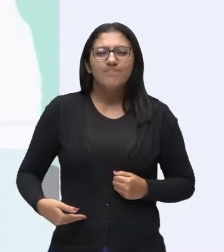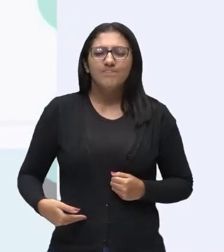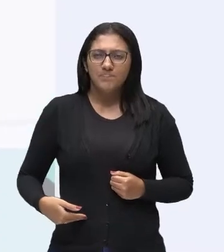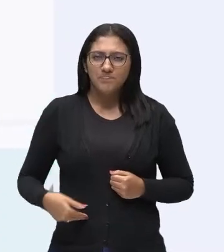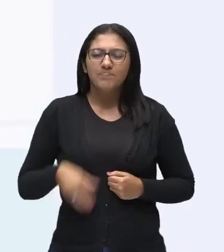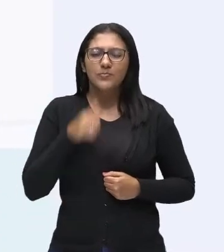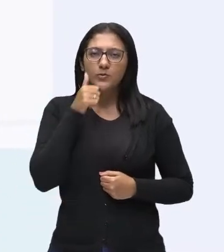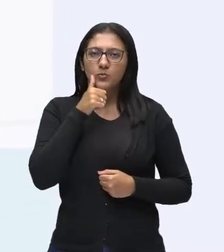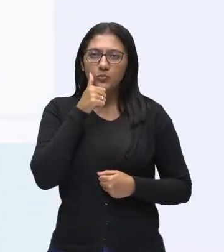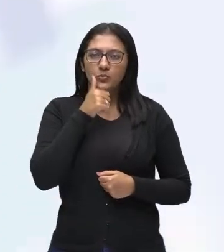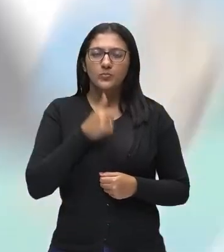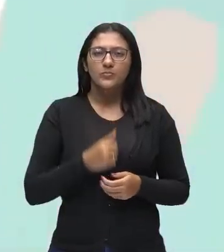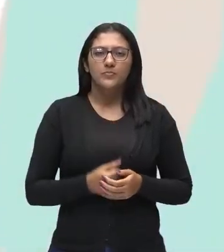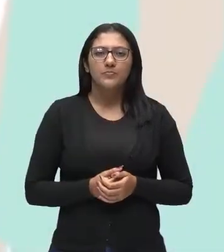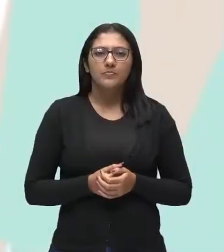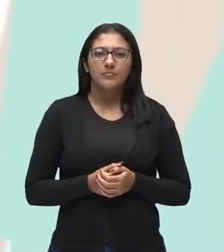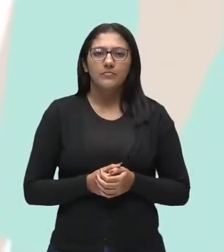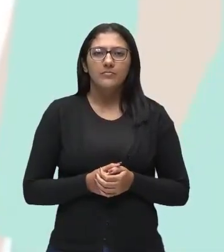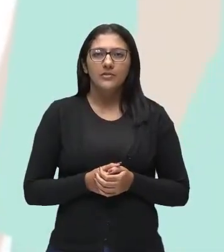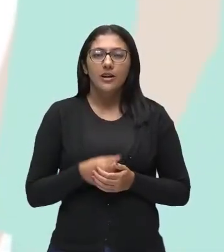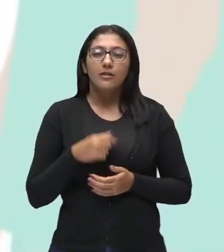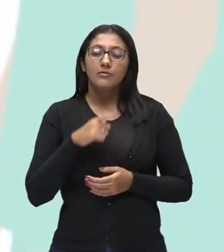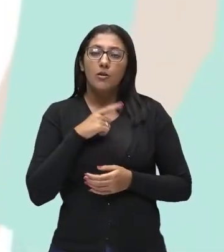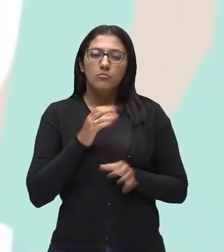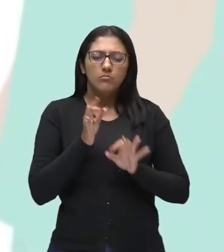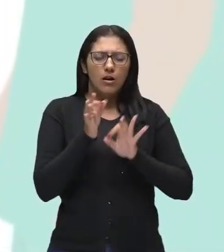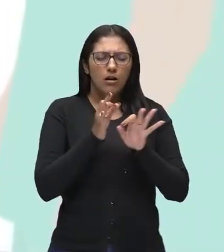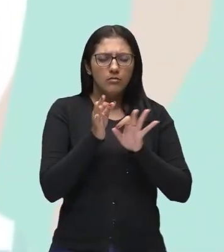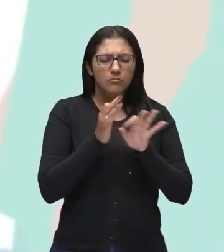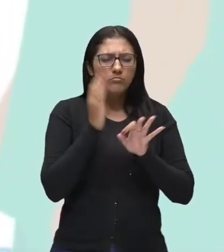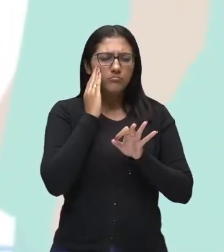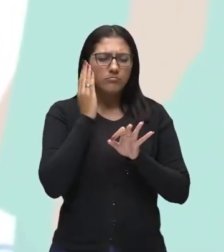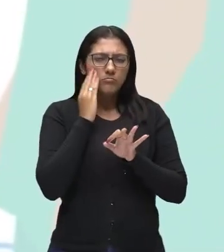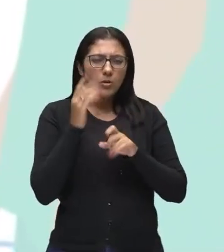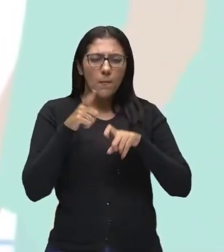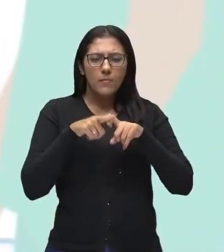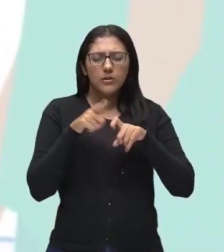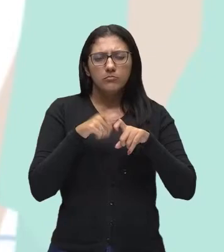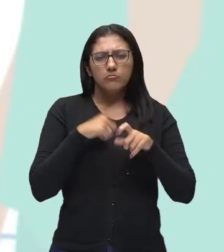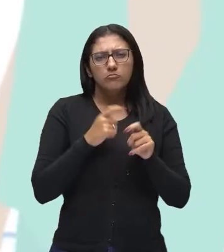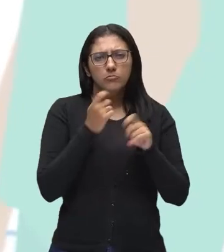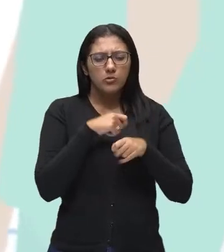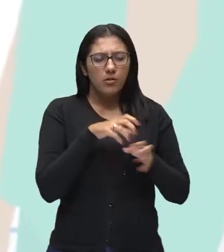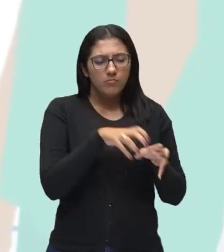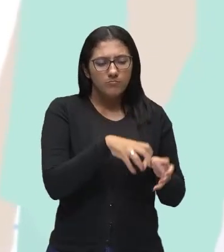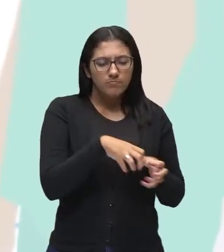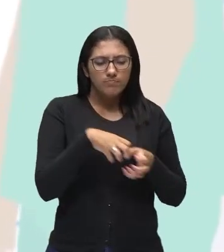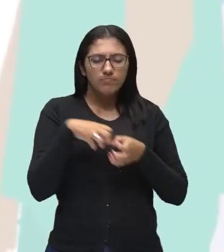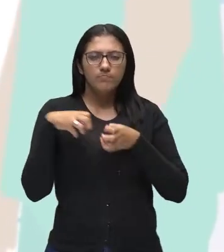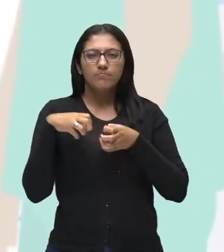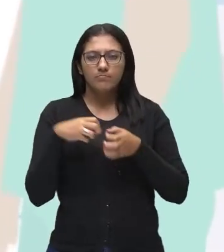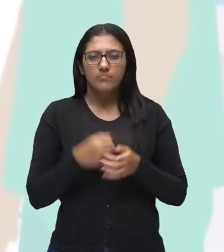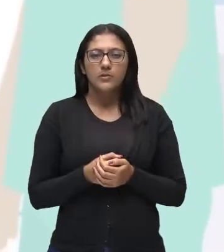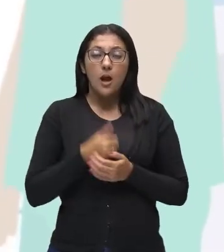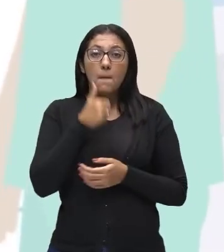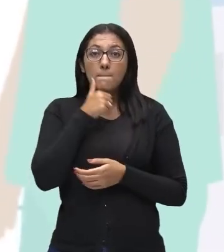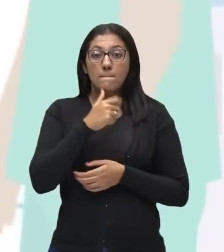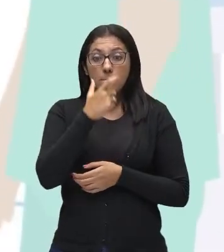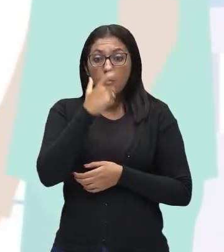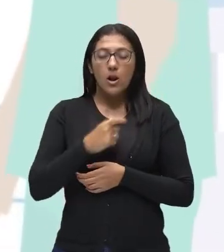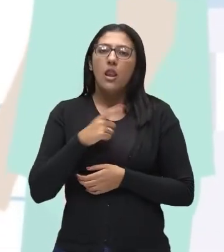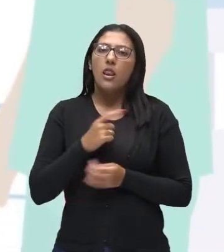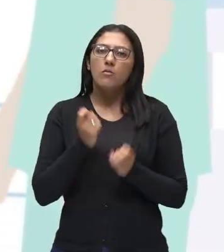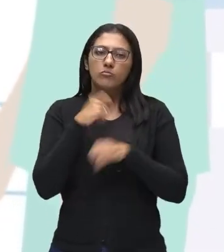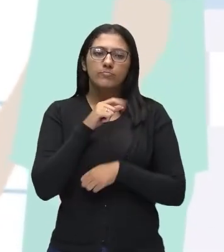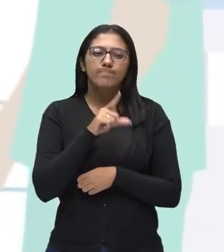abdômen da mulher. E o bebê ali, né, com a ajuda do médico, ele vai ser então retirado. A mulher, ela tem essa opção, tá, gente, de saber